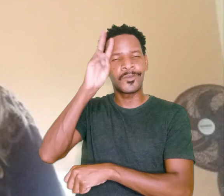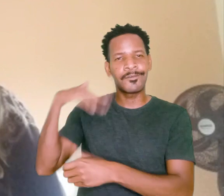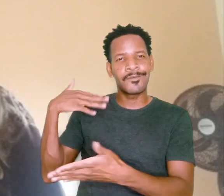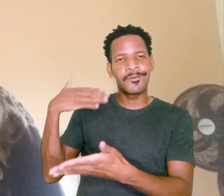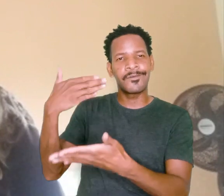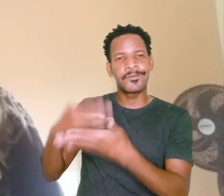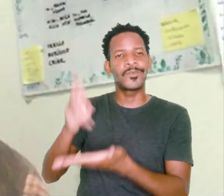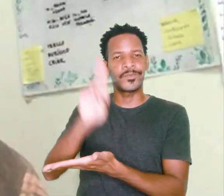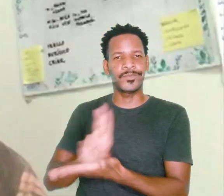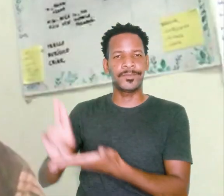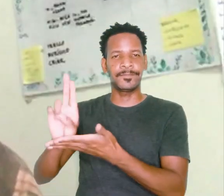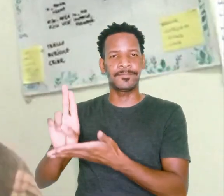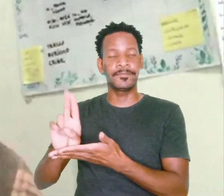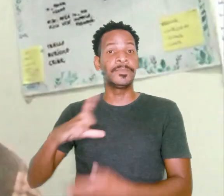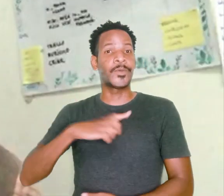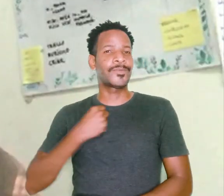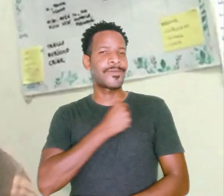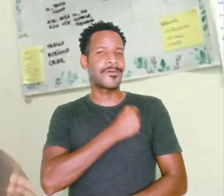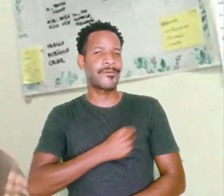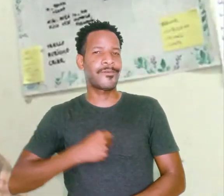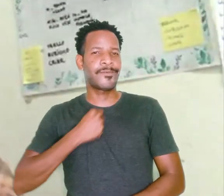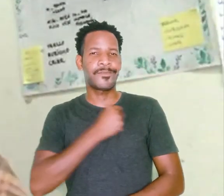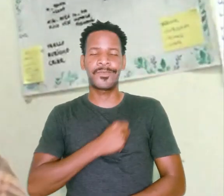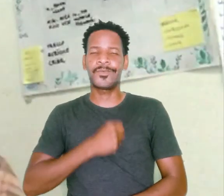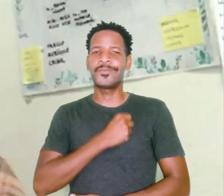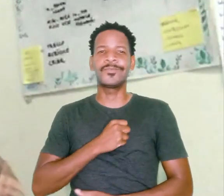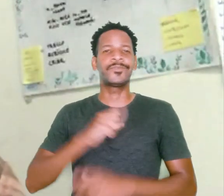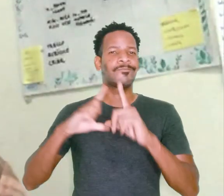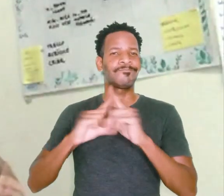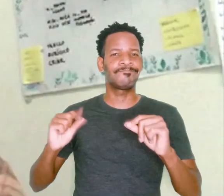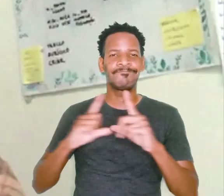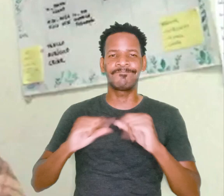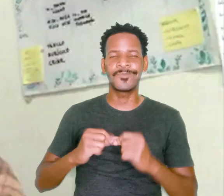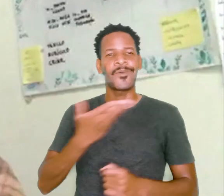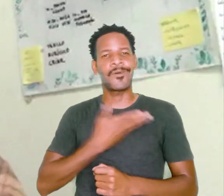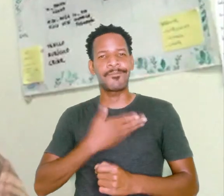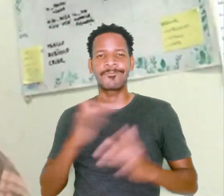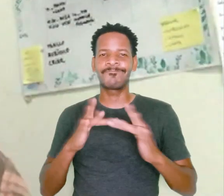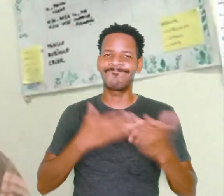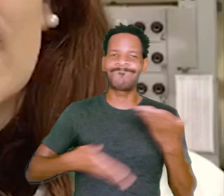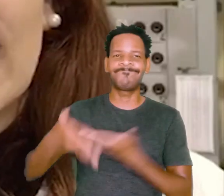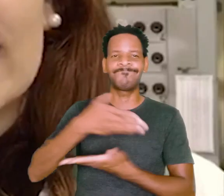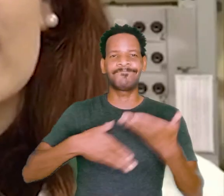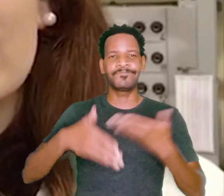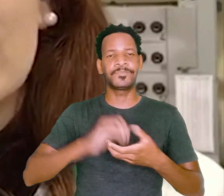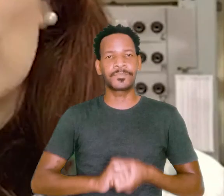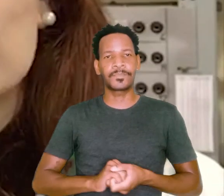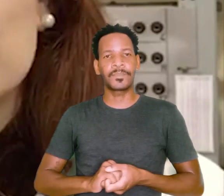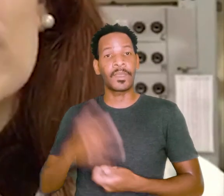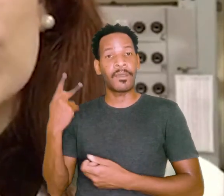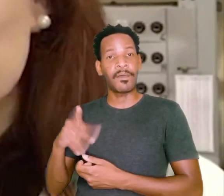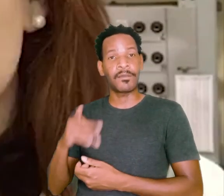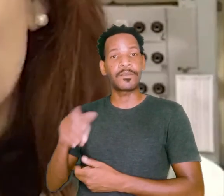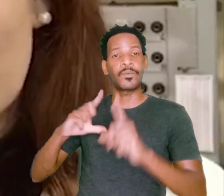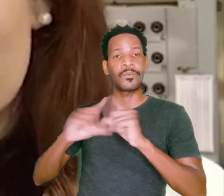desta universidade. Tenho muita saudade da universidade, de tudo que eu vivi lá, dos amigos que eu fiz. Aqui,